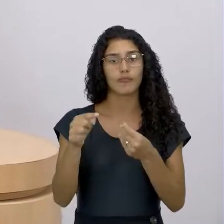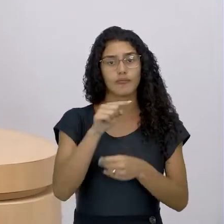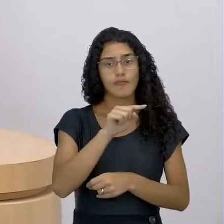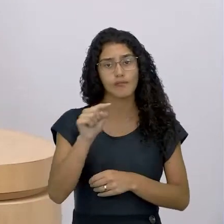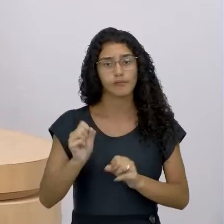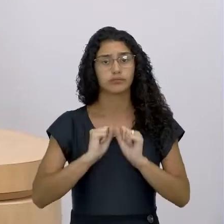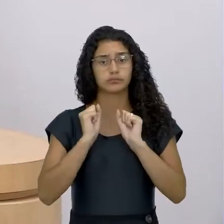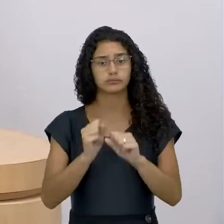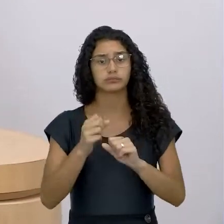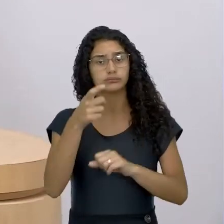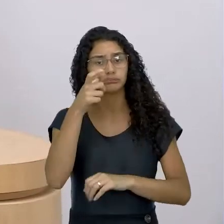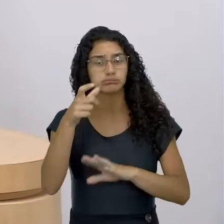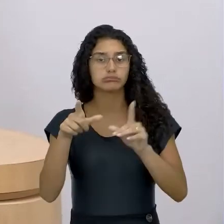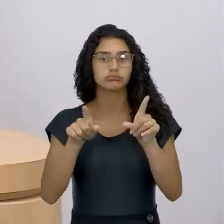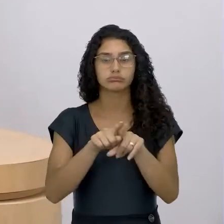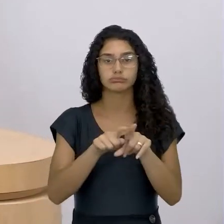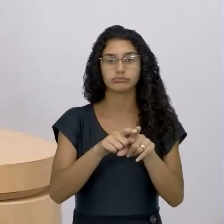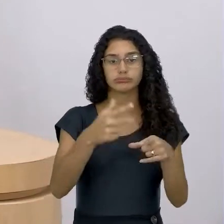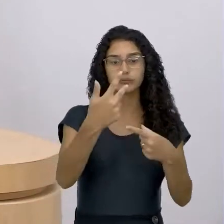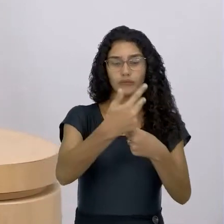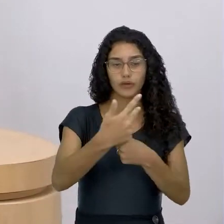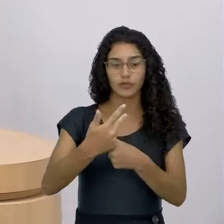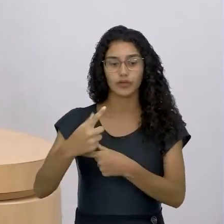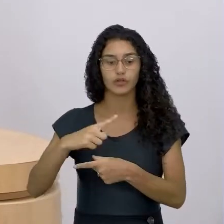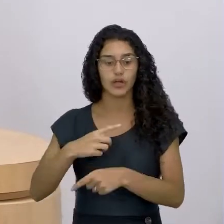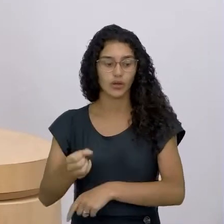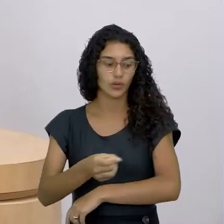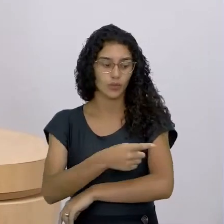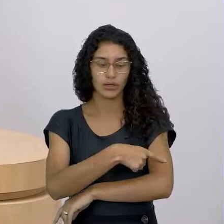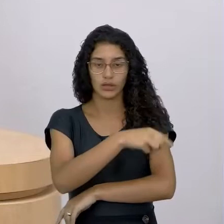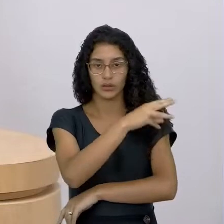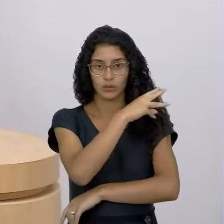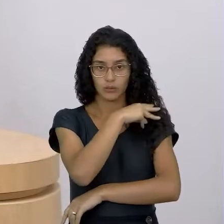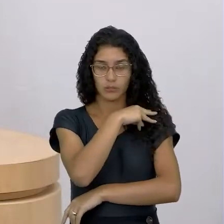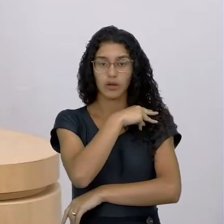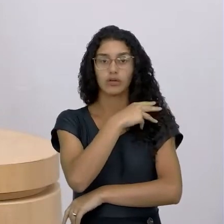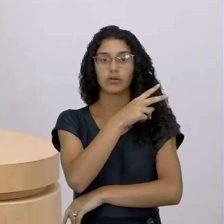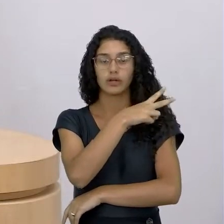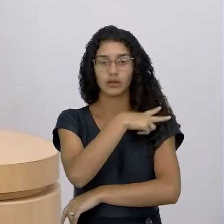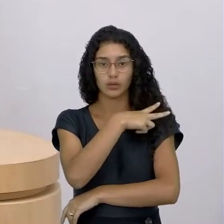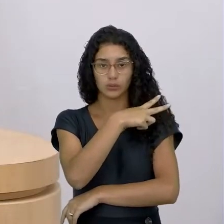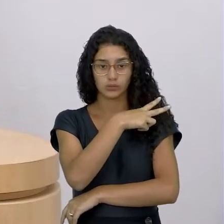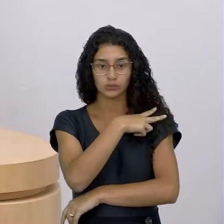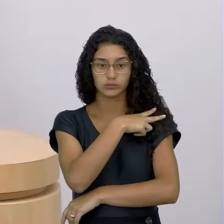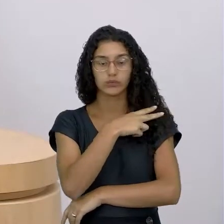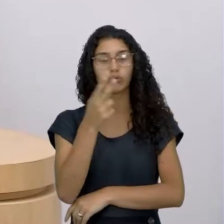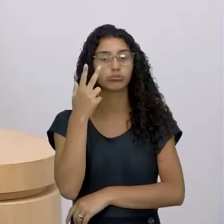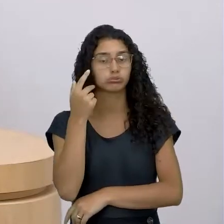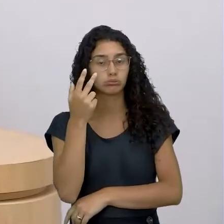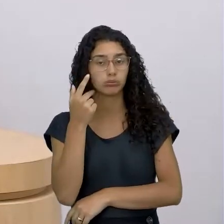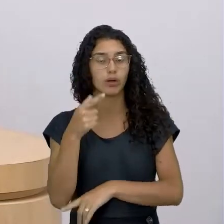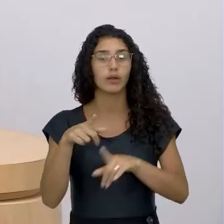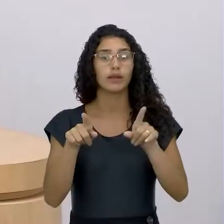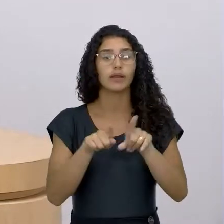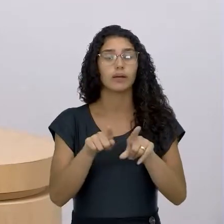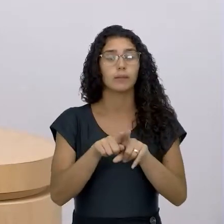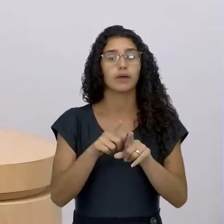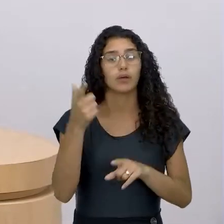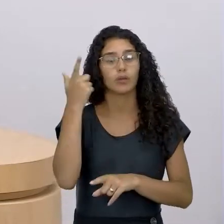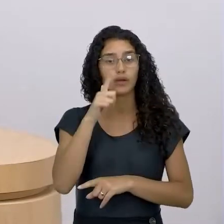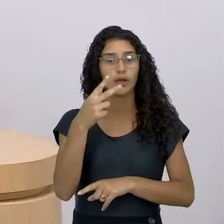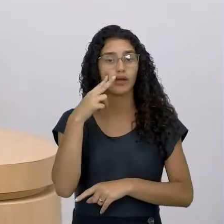você pode assistir também os vídeos do ensino médio, da segunda série do ensino médio normalmente, há também